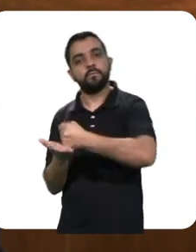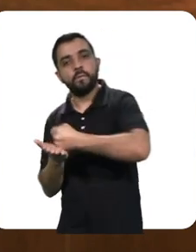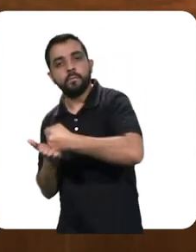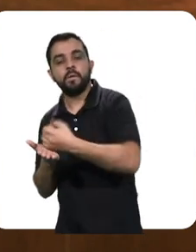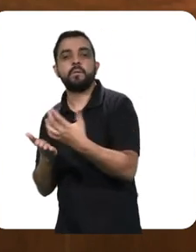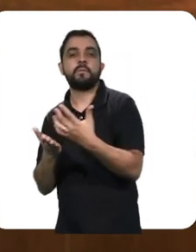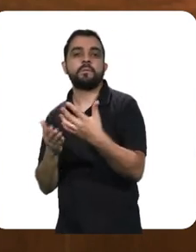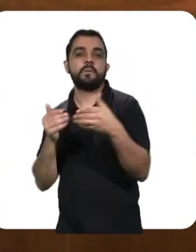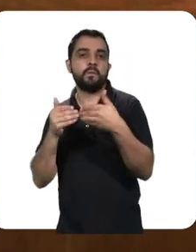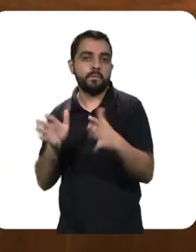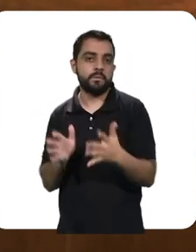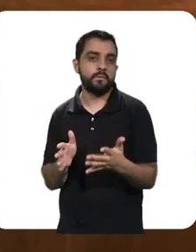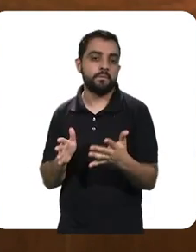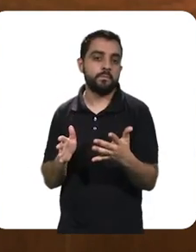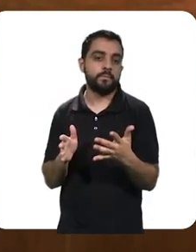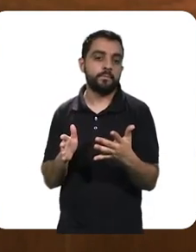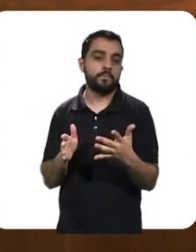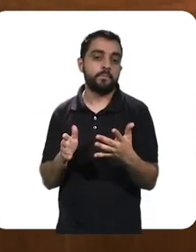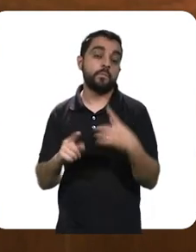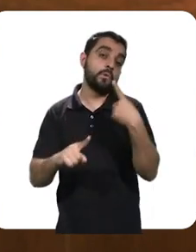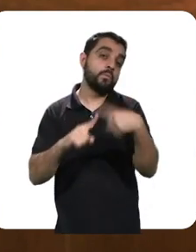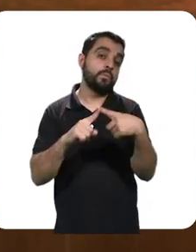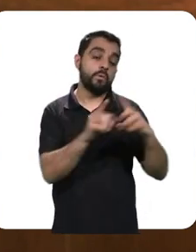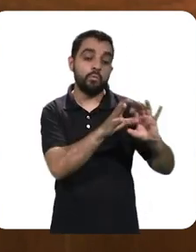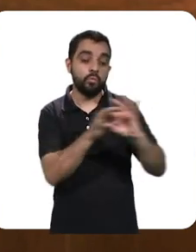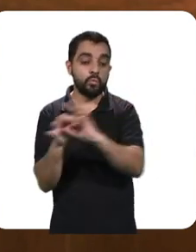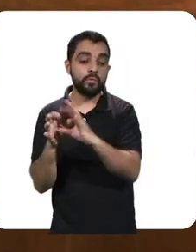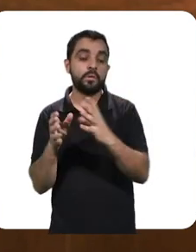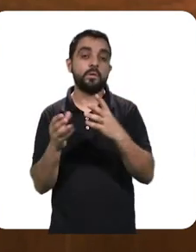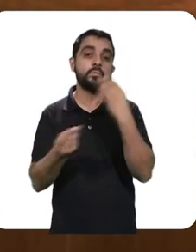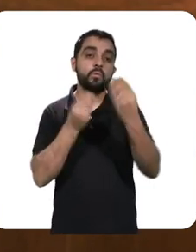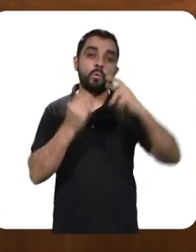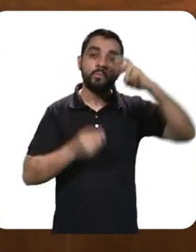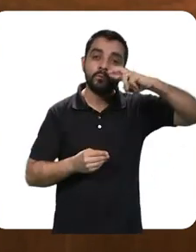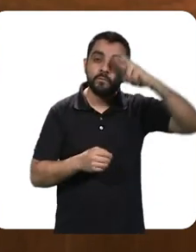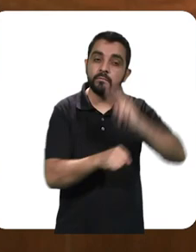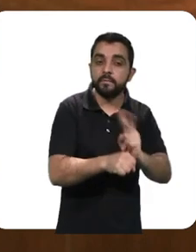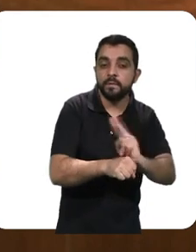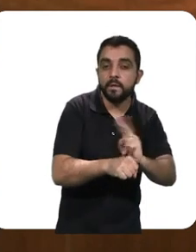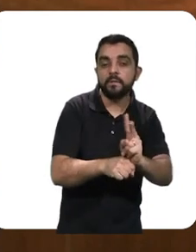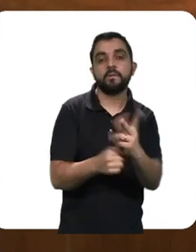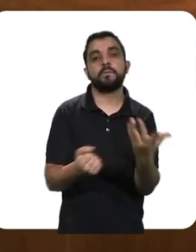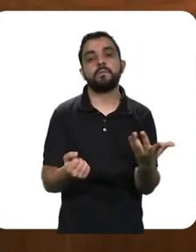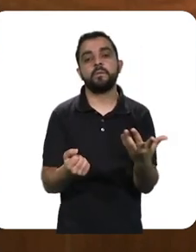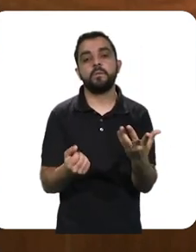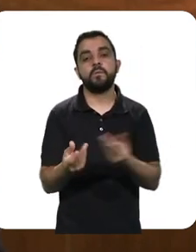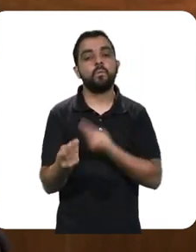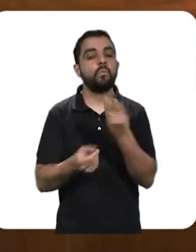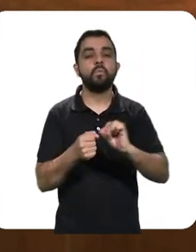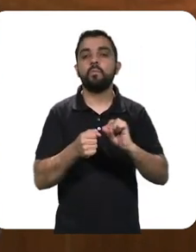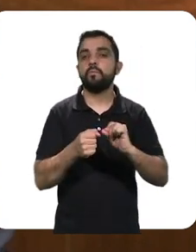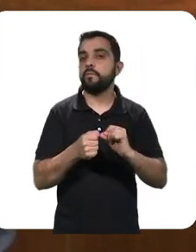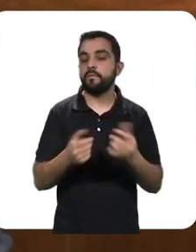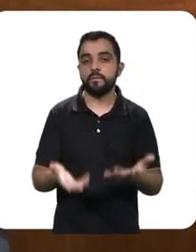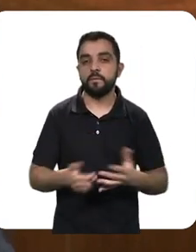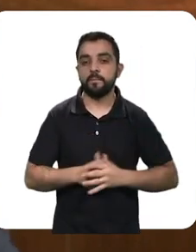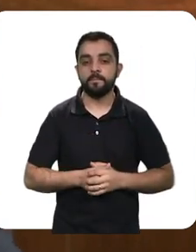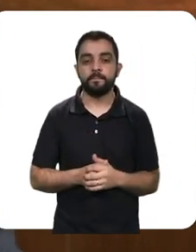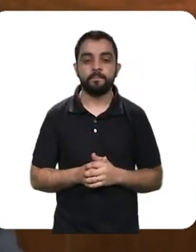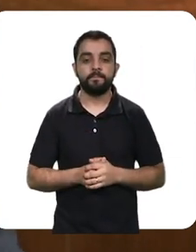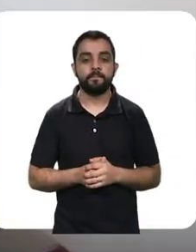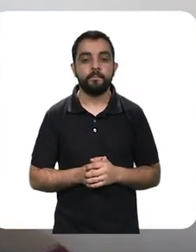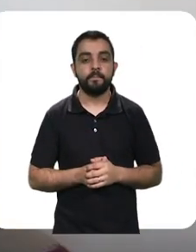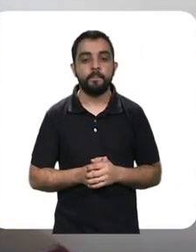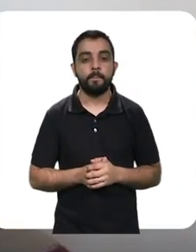dado as condições em que a gente vive e a dificuldade até de se fiscalizar, né, se isso estaria realmente acontecendo, essas